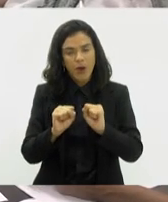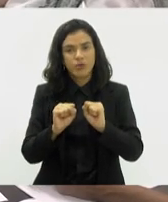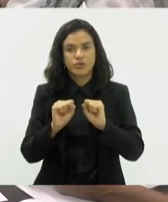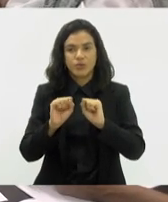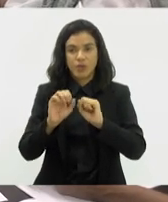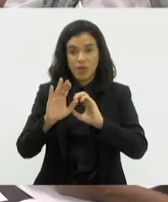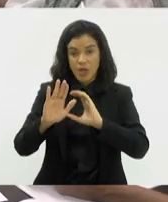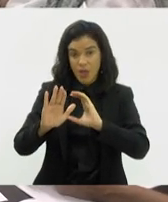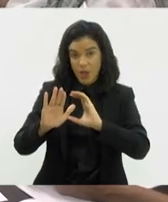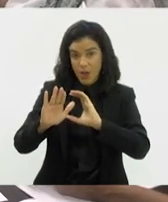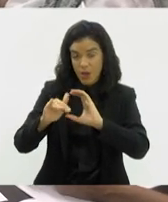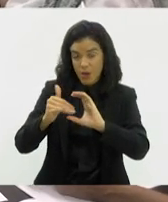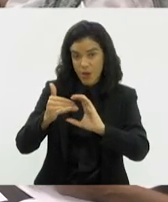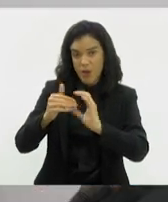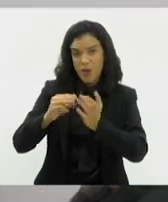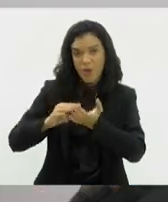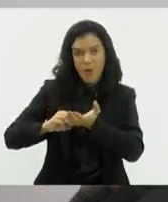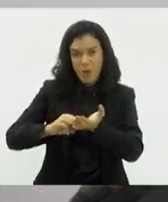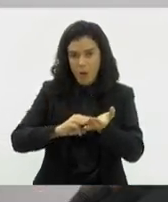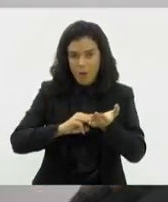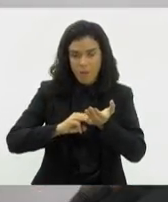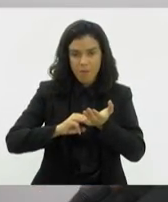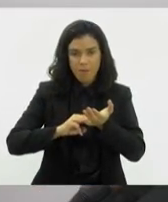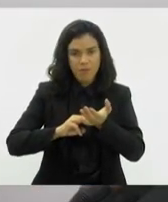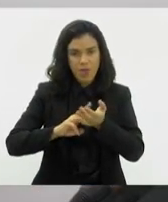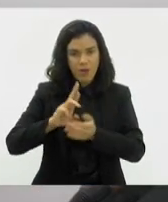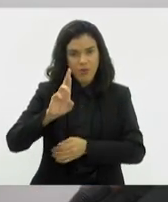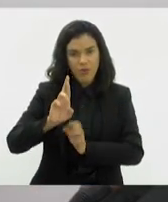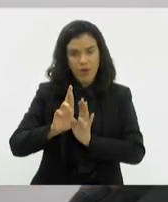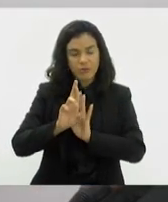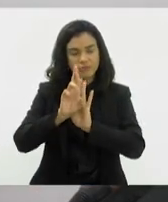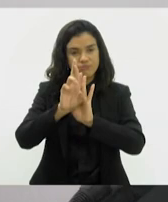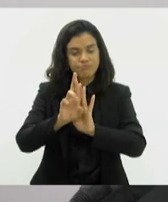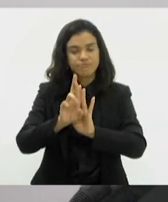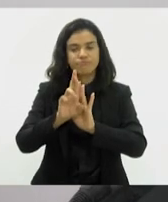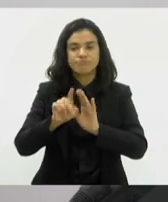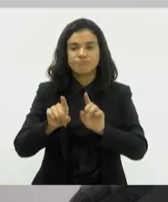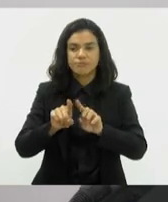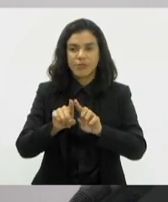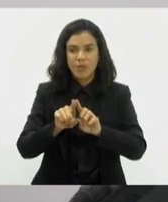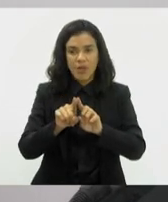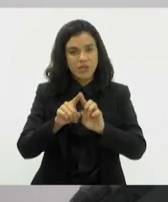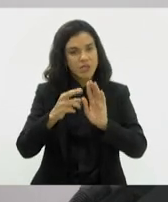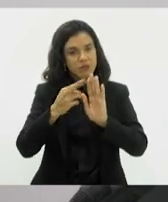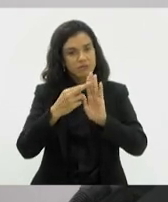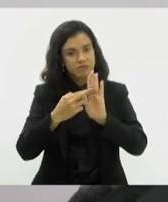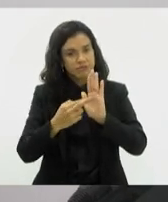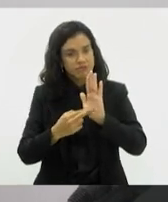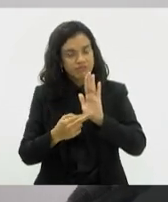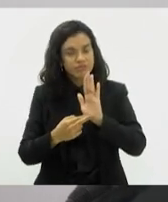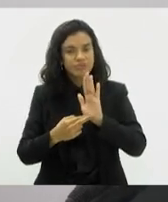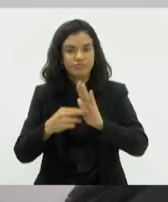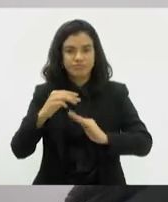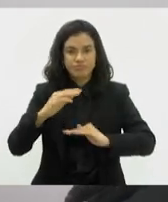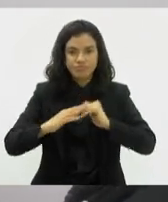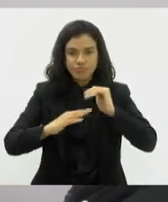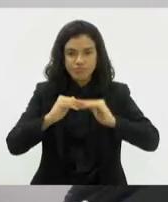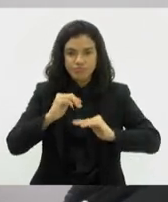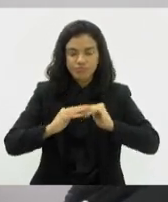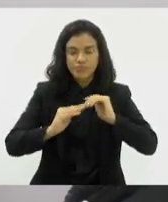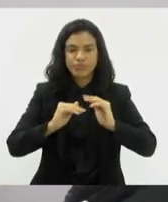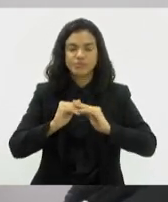aos membros titulares e suplentes da CCJ essa nota técnica para haver conhecimento